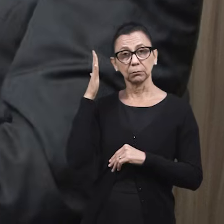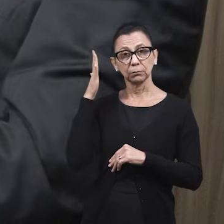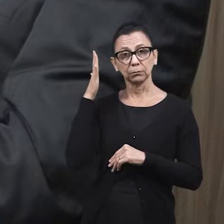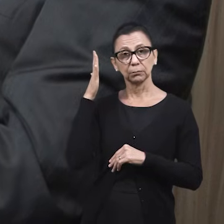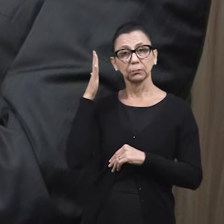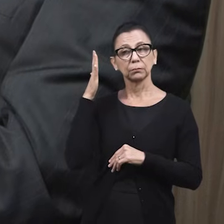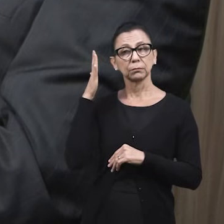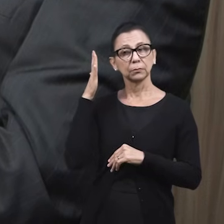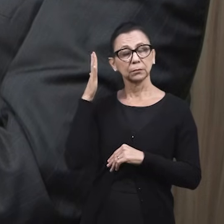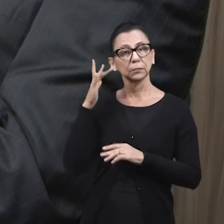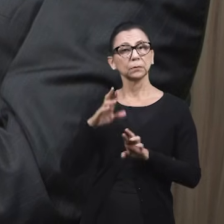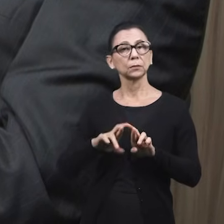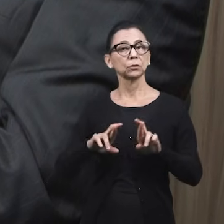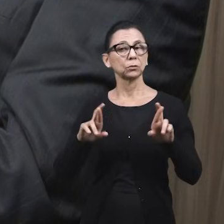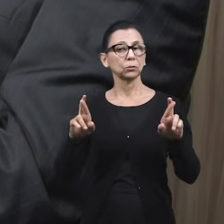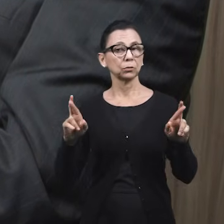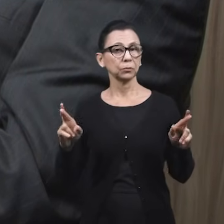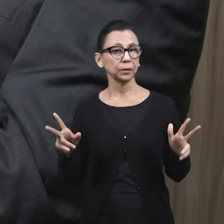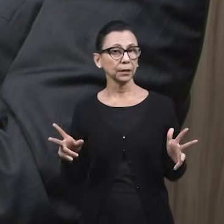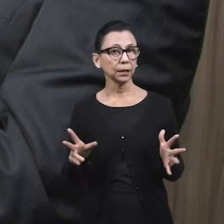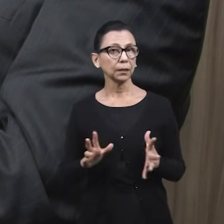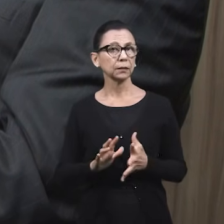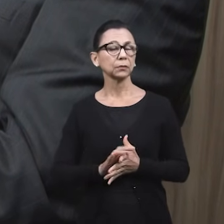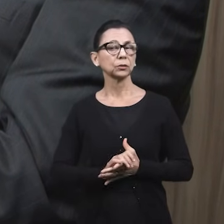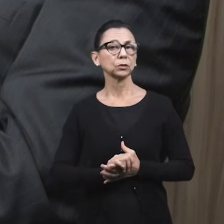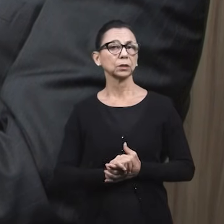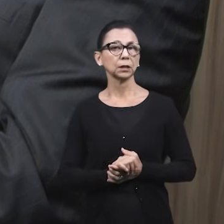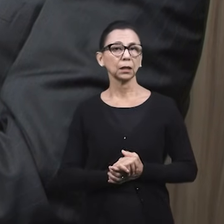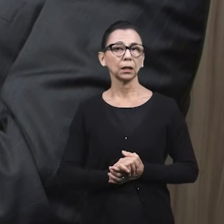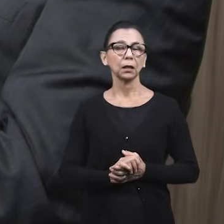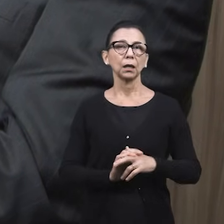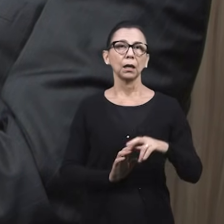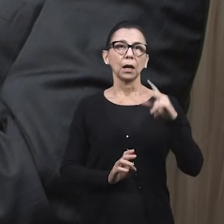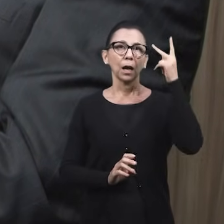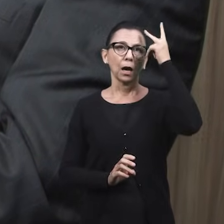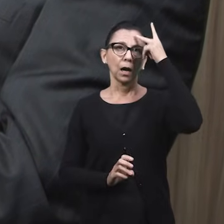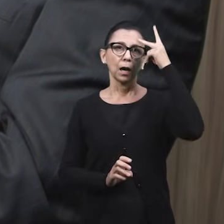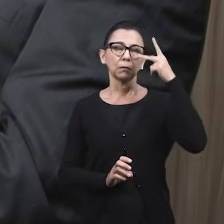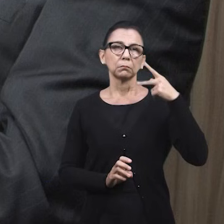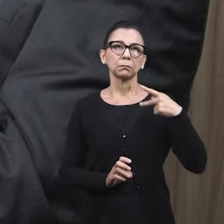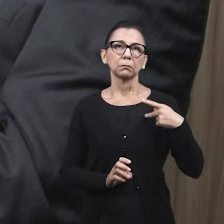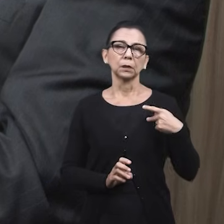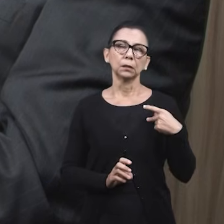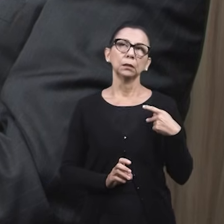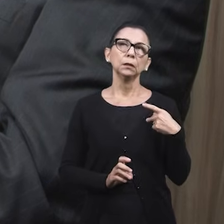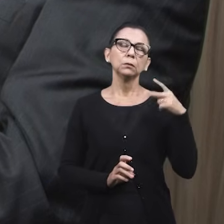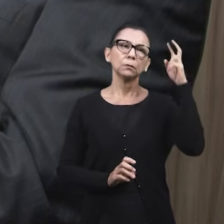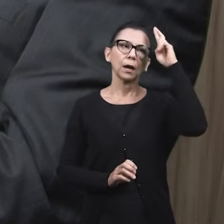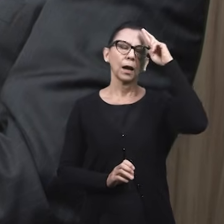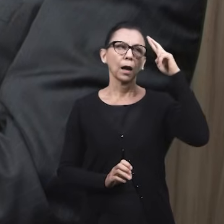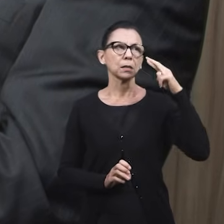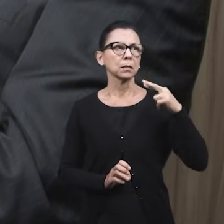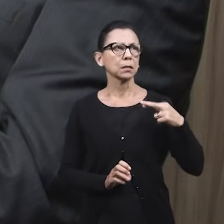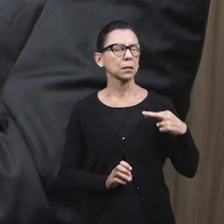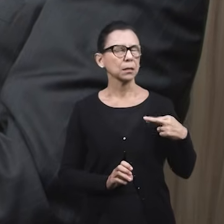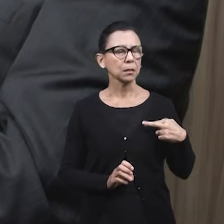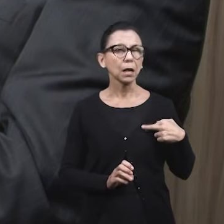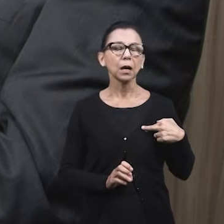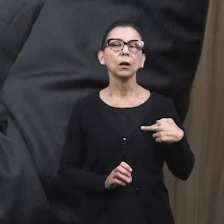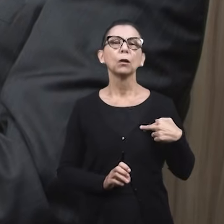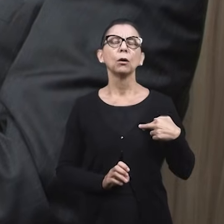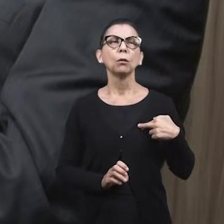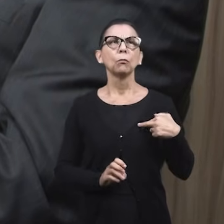gente sai daquilo que é racional, daquilo que é visível para o invisível,